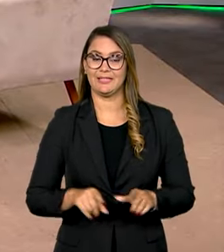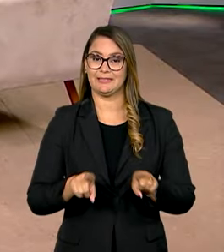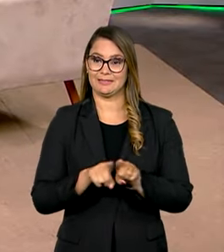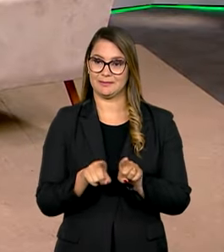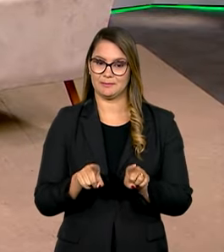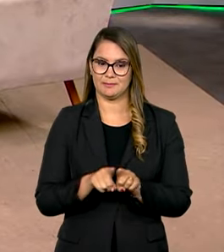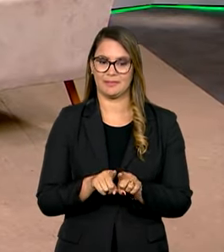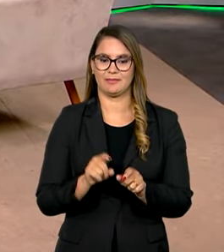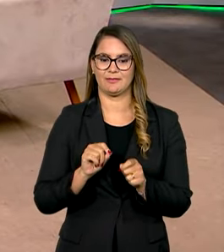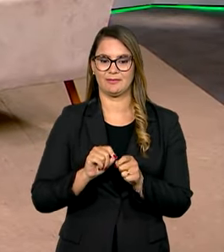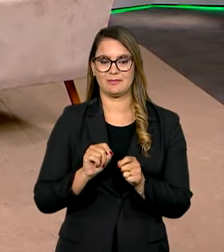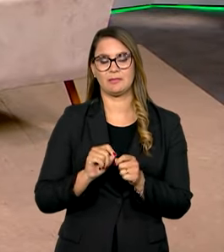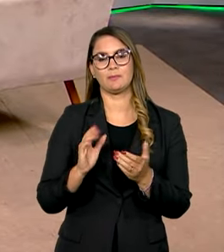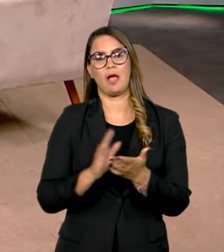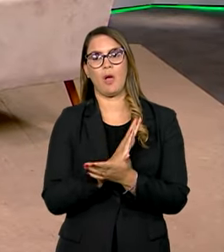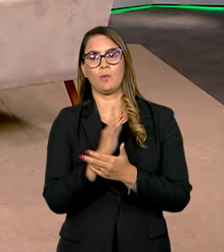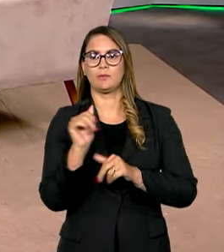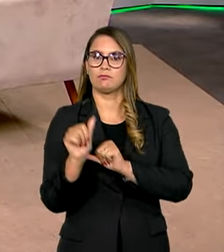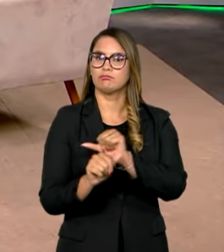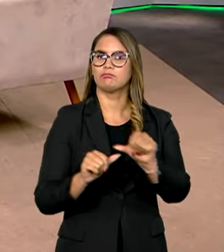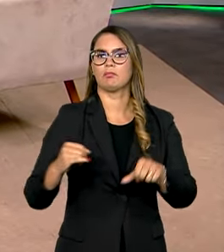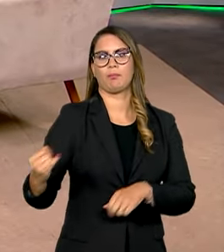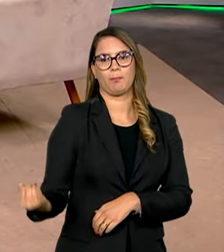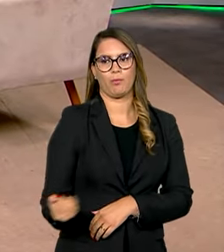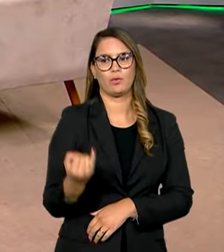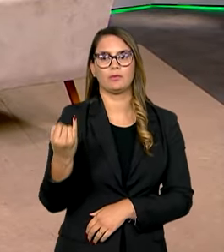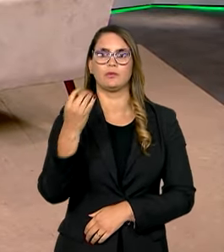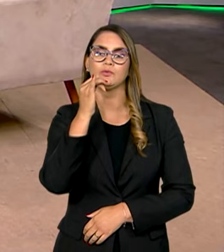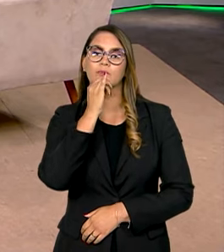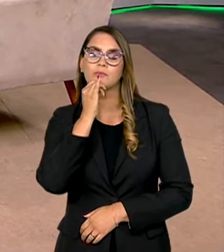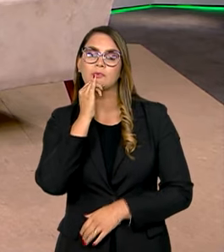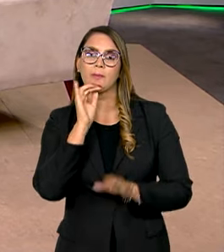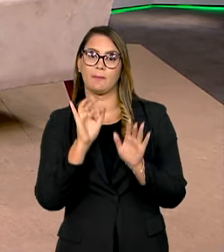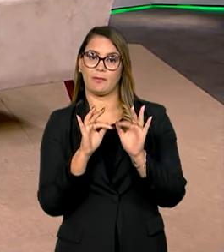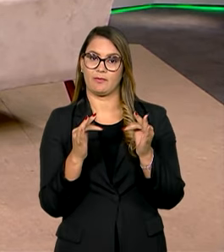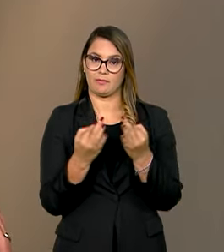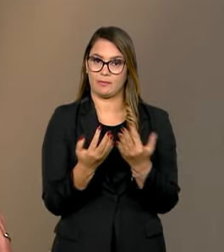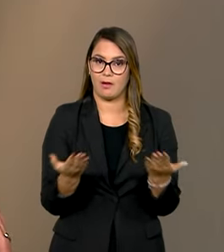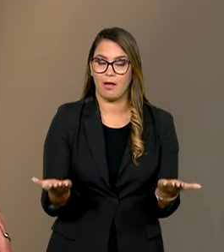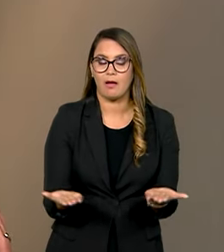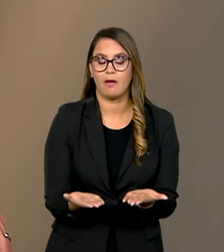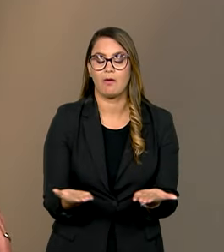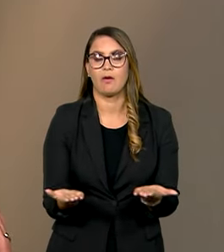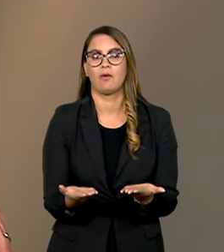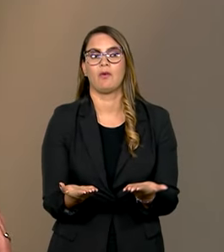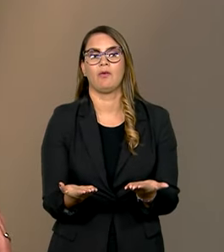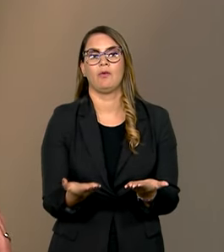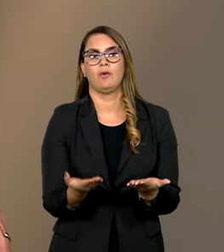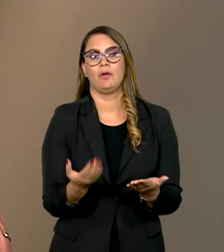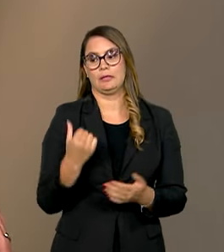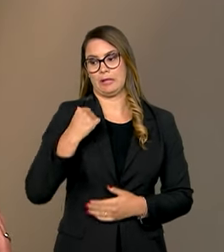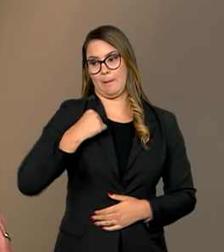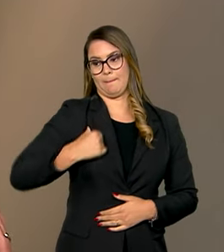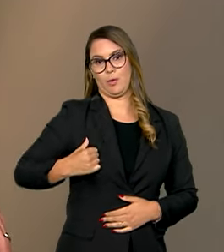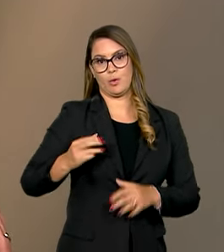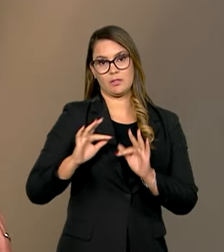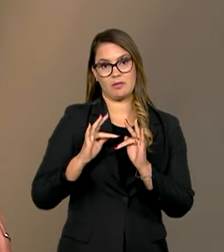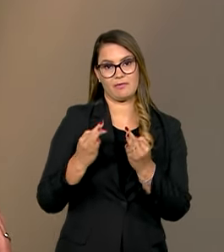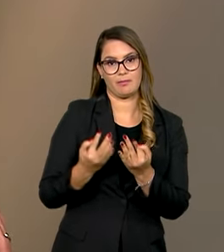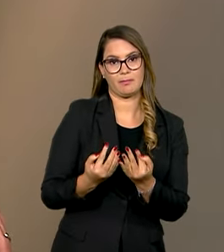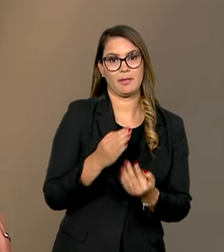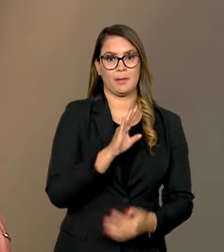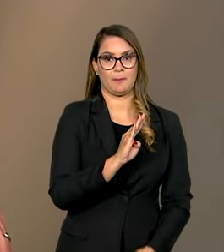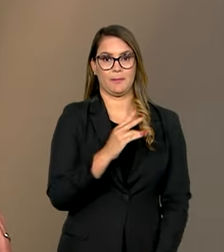nós fizemos umas alterações importantes. Por exemplo, as famílias agora que estão no Bolsa Família, que estão no